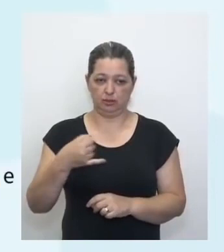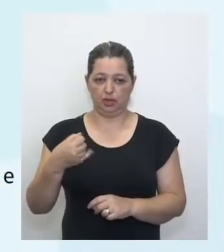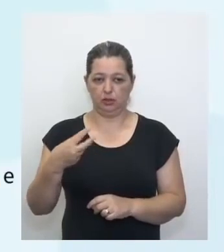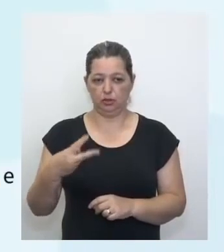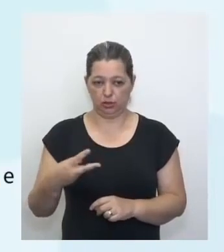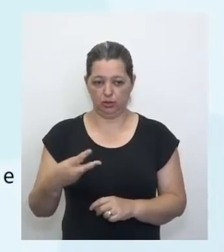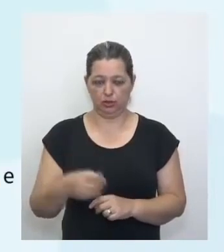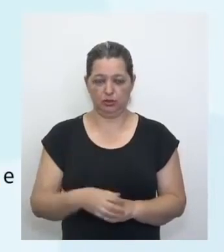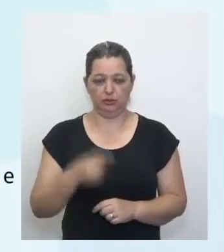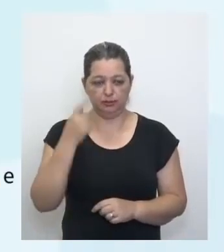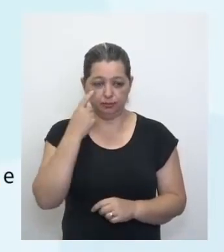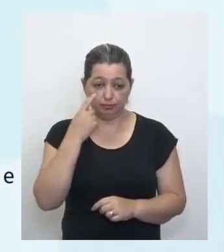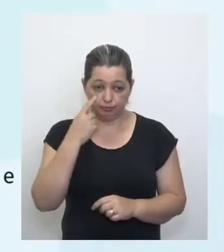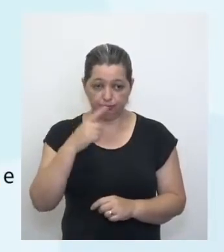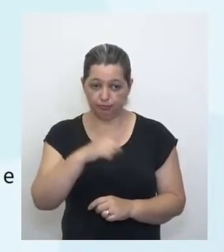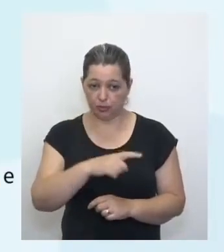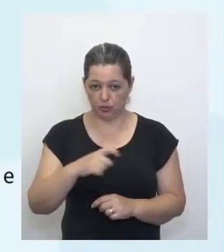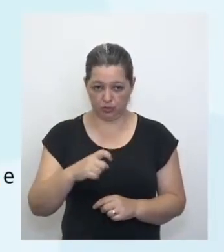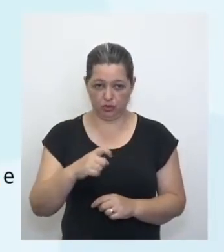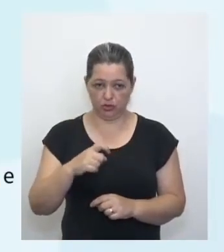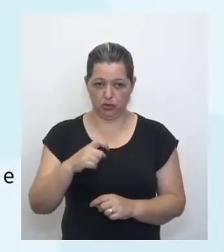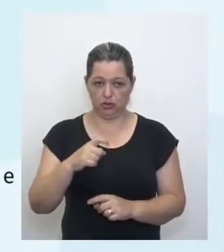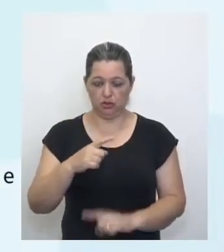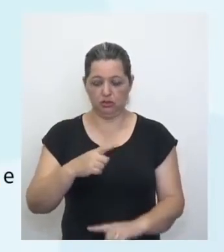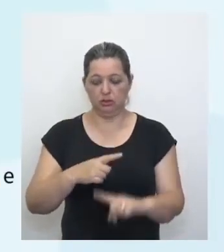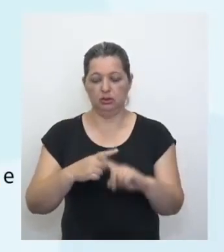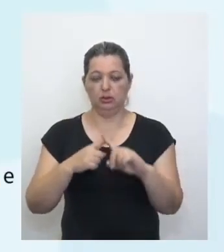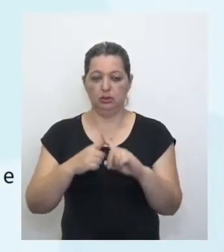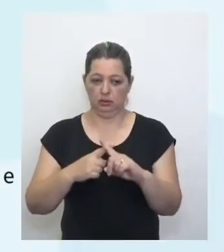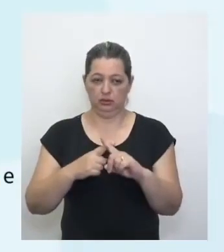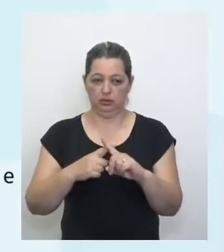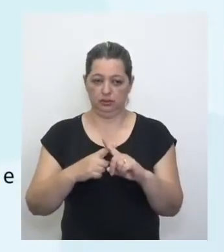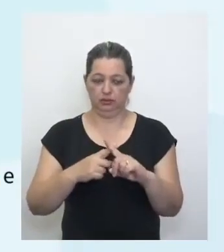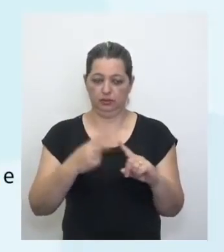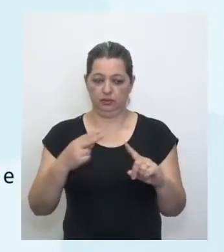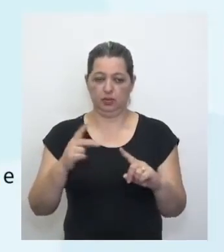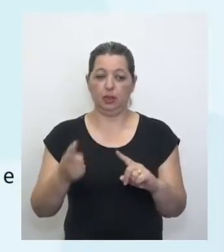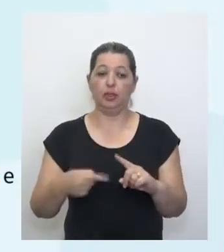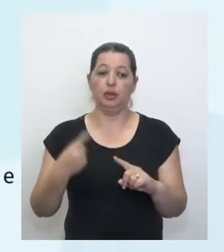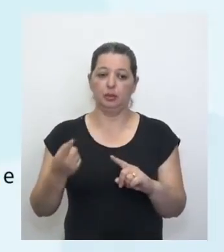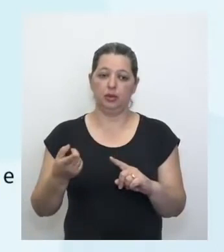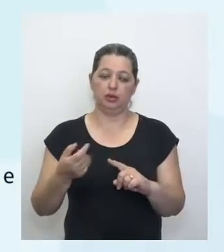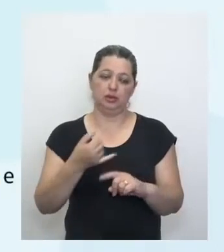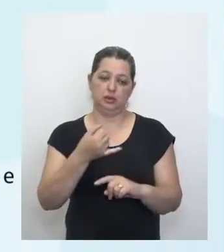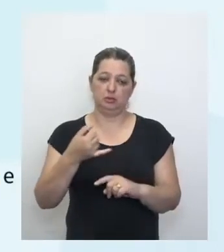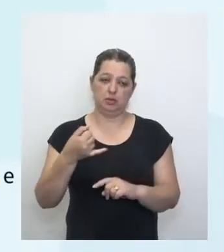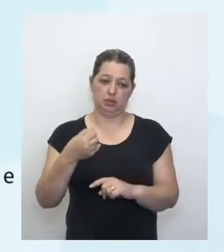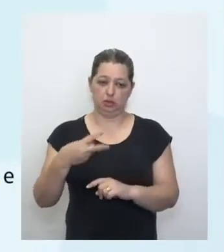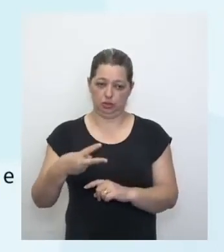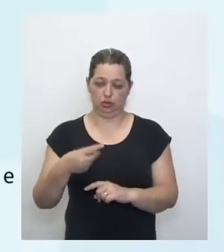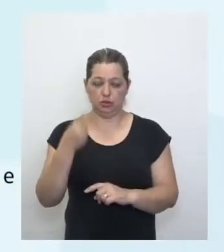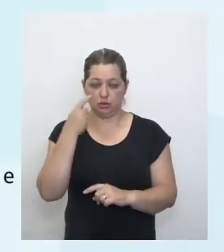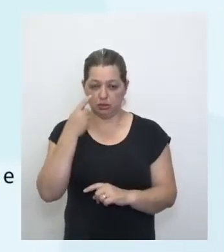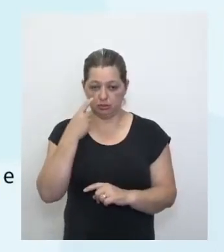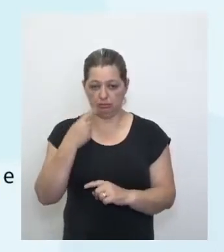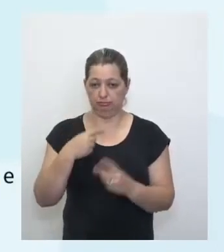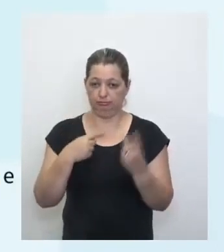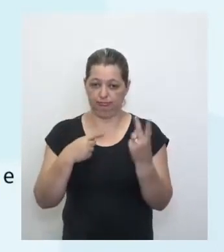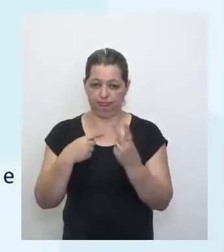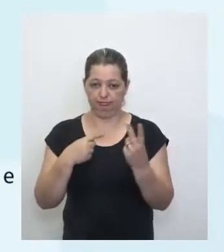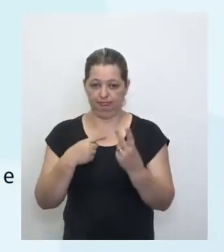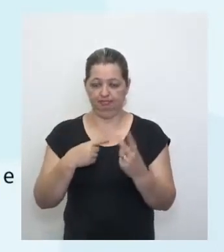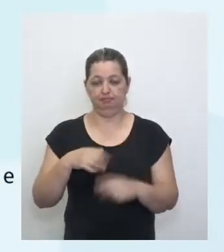o x, multiplicar por 2 e o resultado eu vou subtrair 2. Essa é a minha primeira equação. Olha a segunda, ó. É